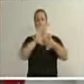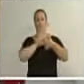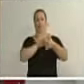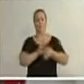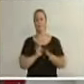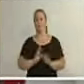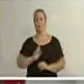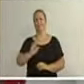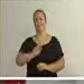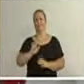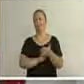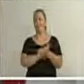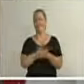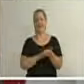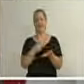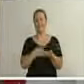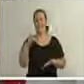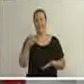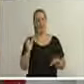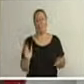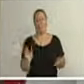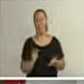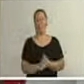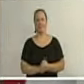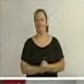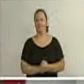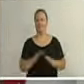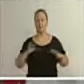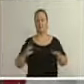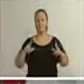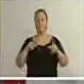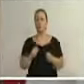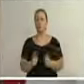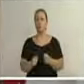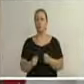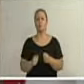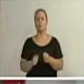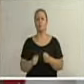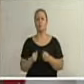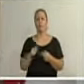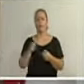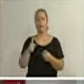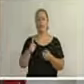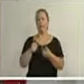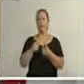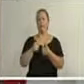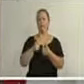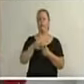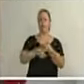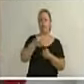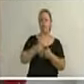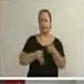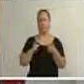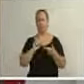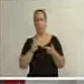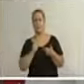vereador Marcos da Rosa, que todos os poderes têm que cumprir isso. E quero usar um exemplo de hoje, para vocês e para quem